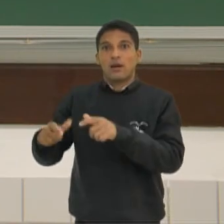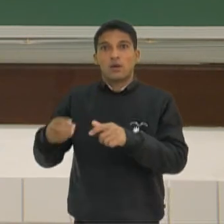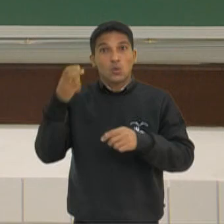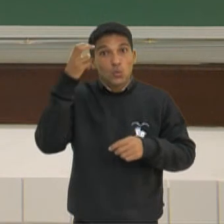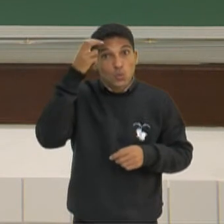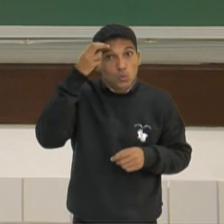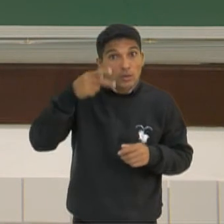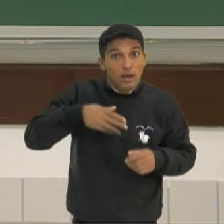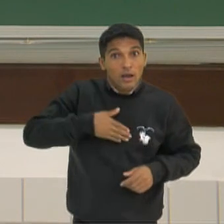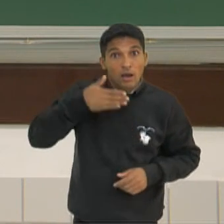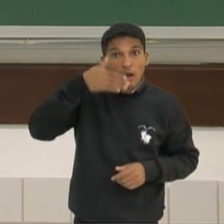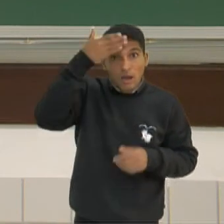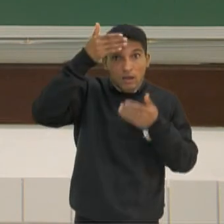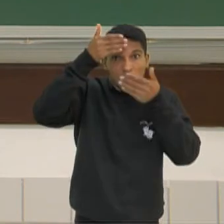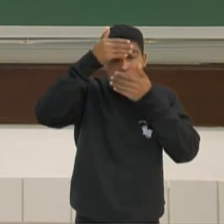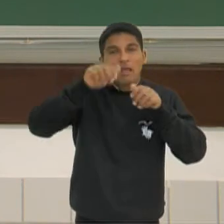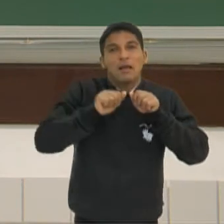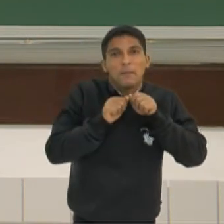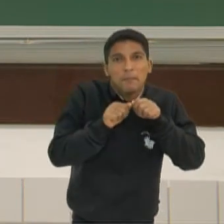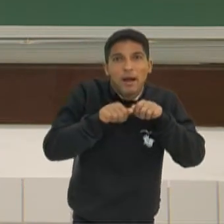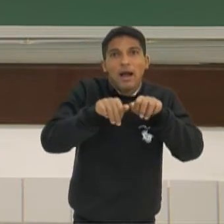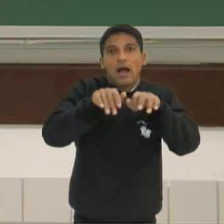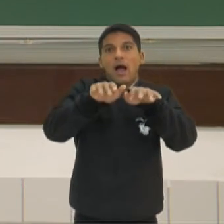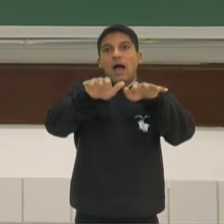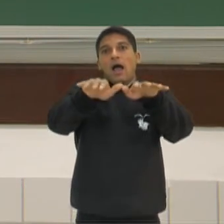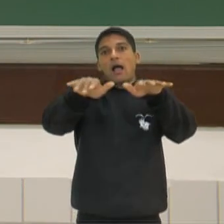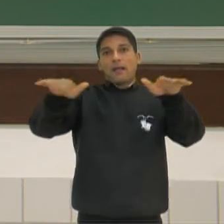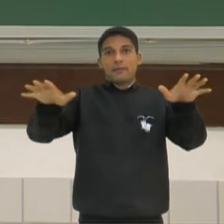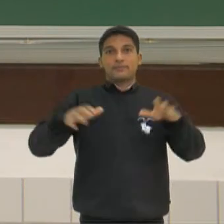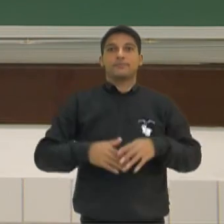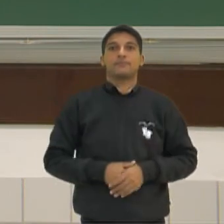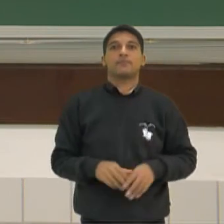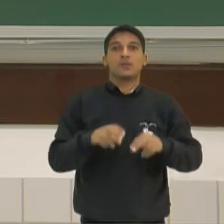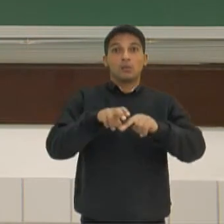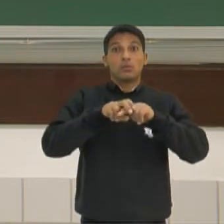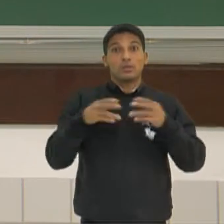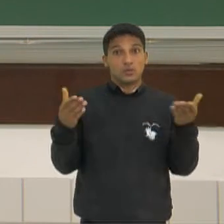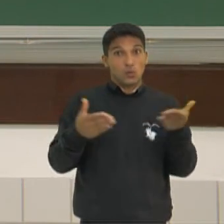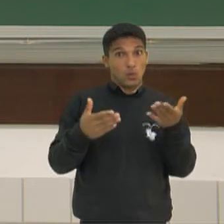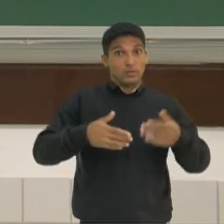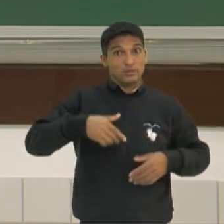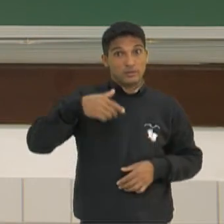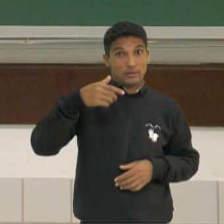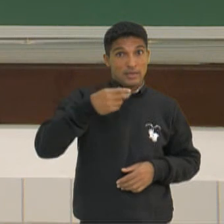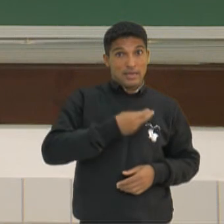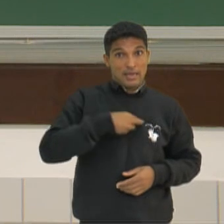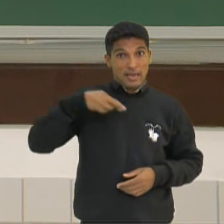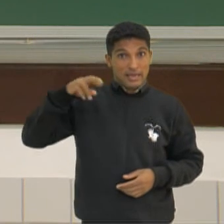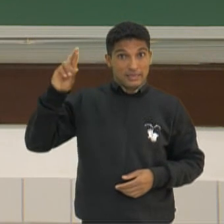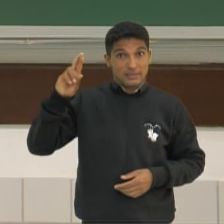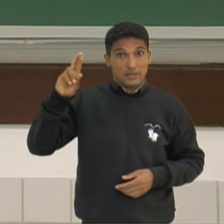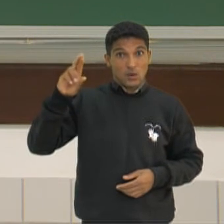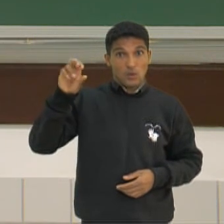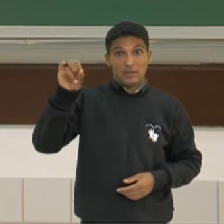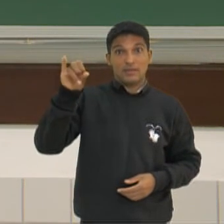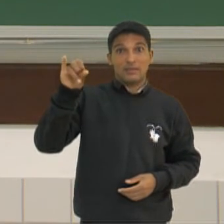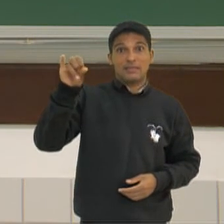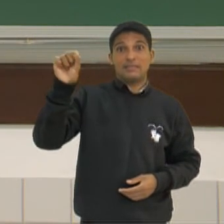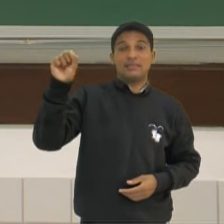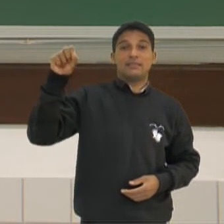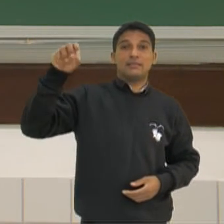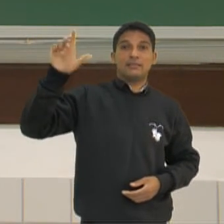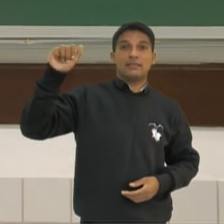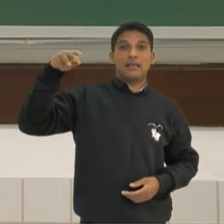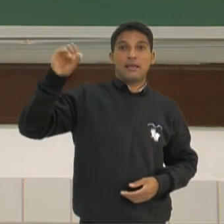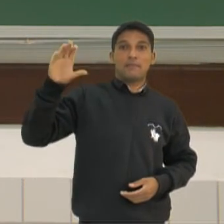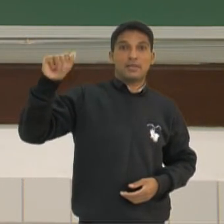vivemos hoje, né, onde ela é a segunda maior religião que cresce no mundo. Bom, na nossa próxima aula, nós